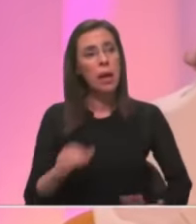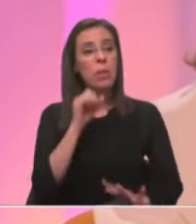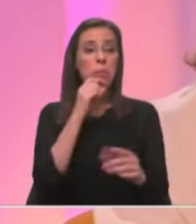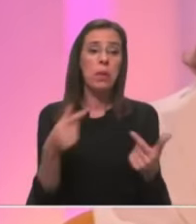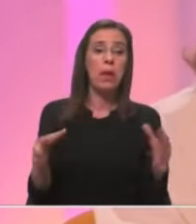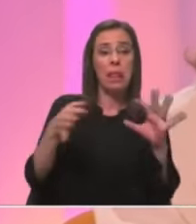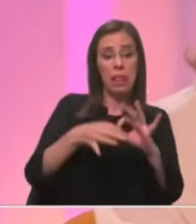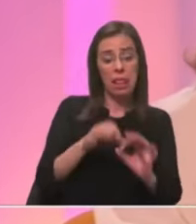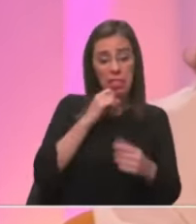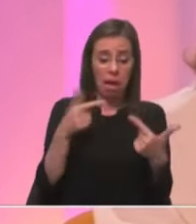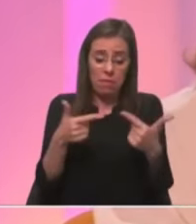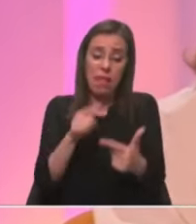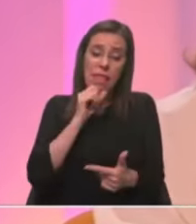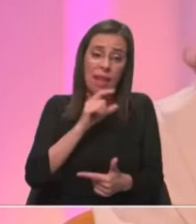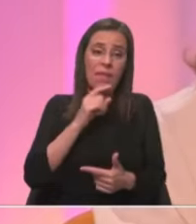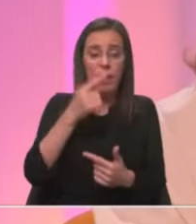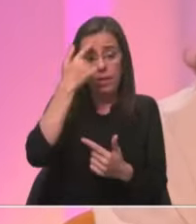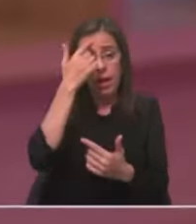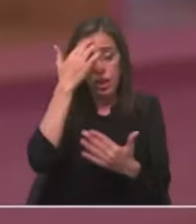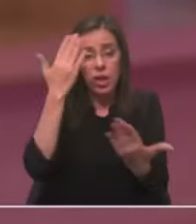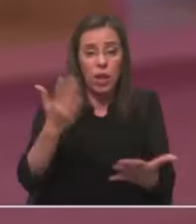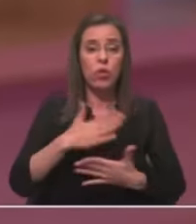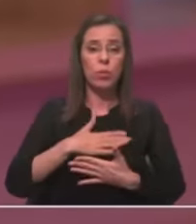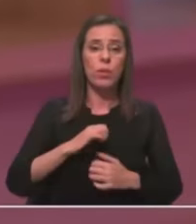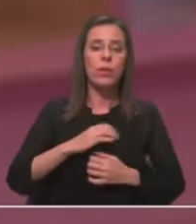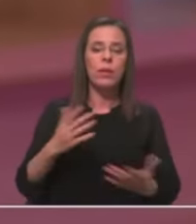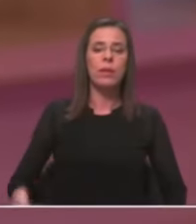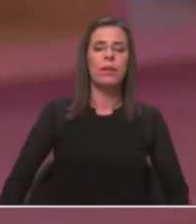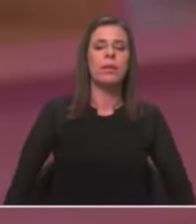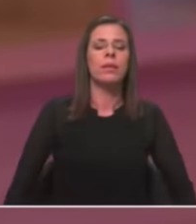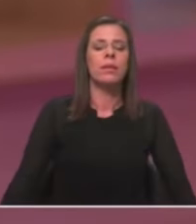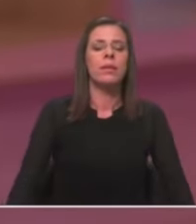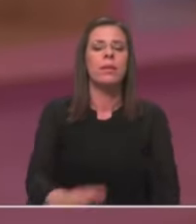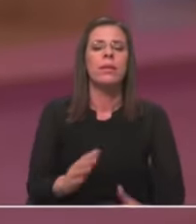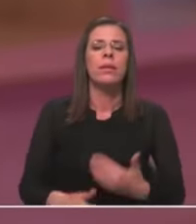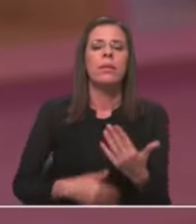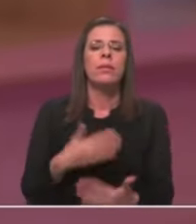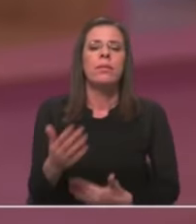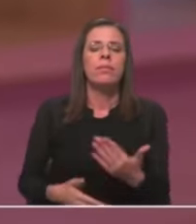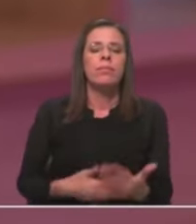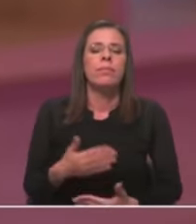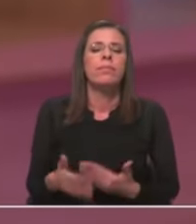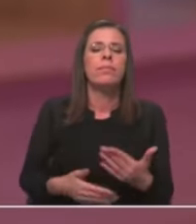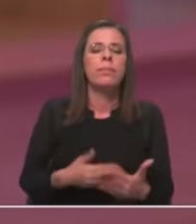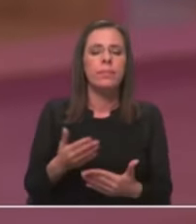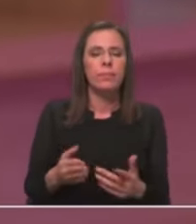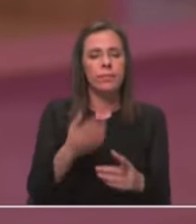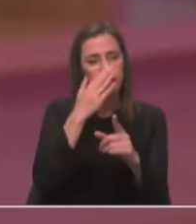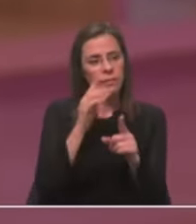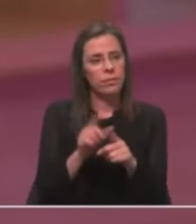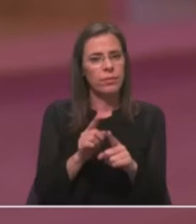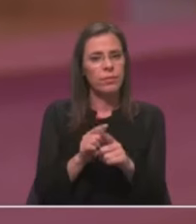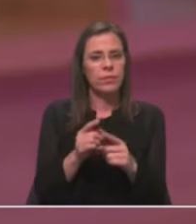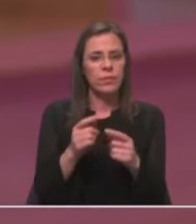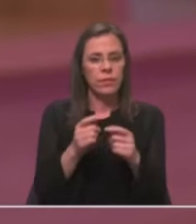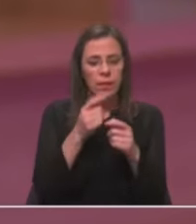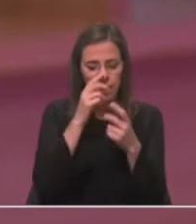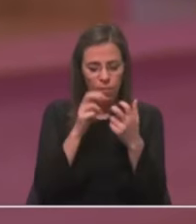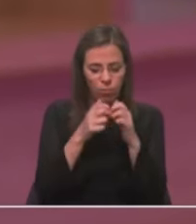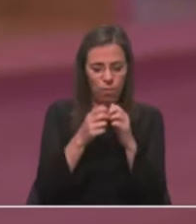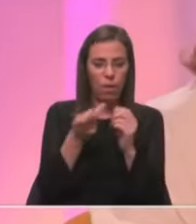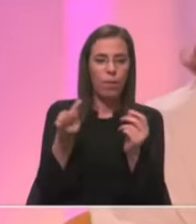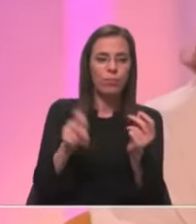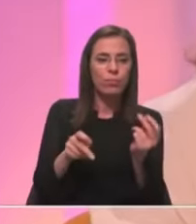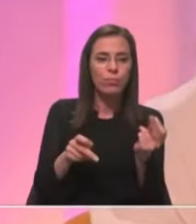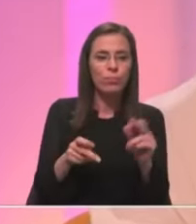poderia dar resultado foi o que eles acharam mas houve entretanto foi-se foi-se foi criando ali uma espécie de pequenos nós não é